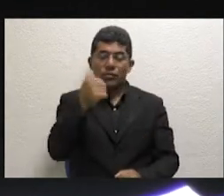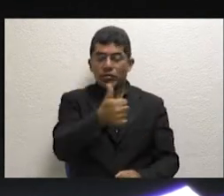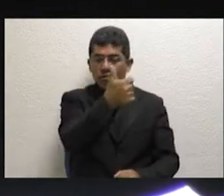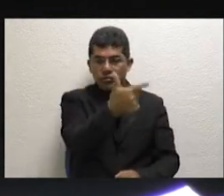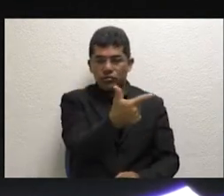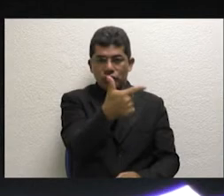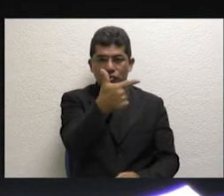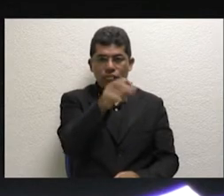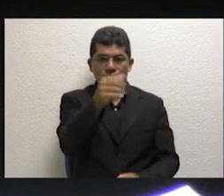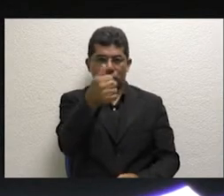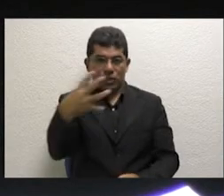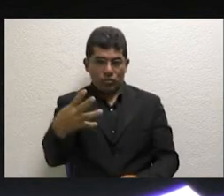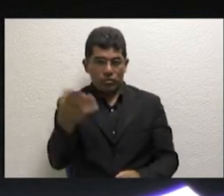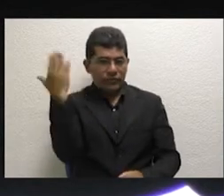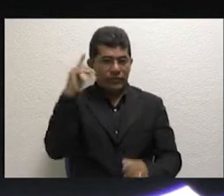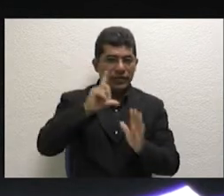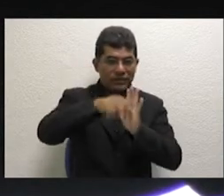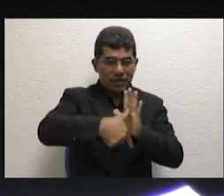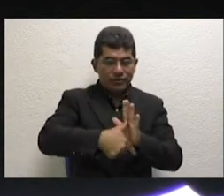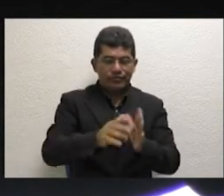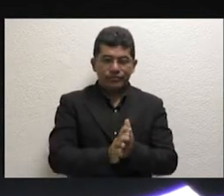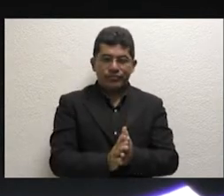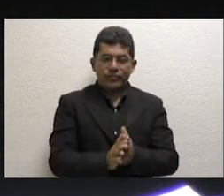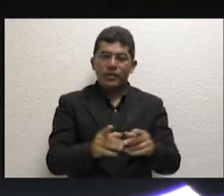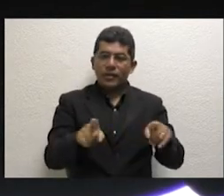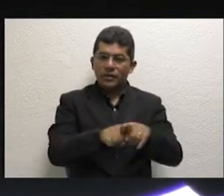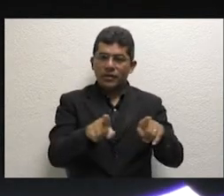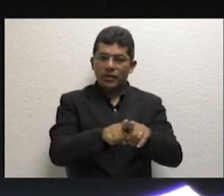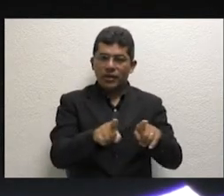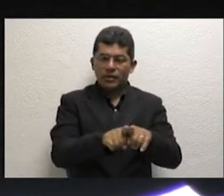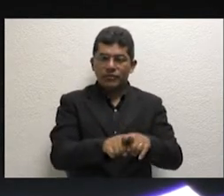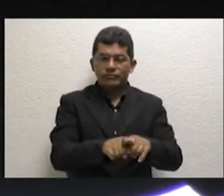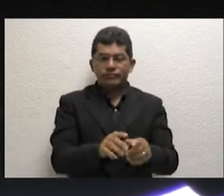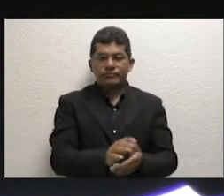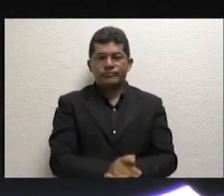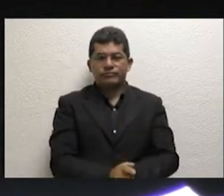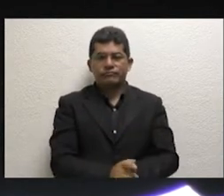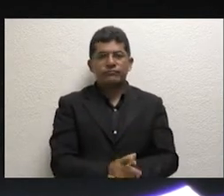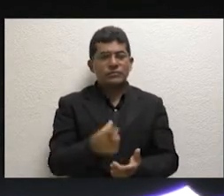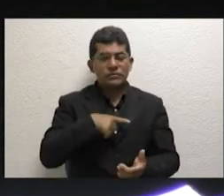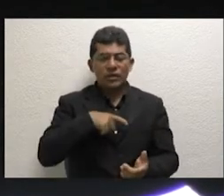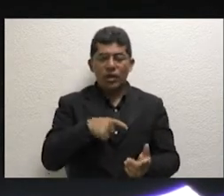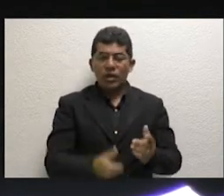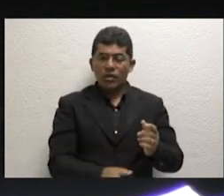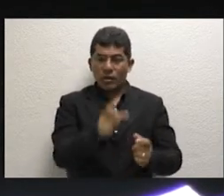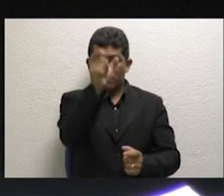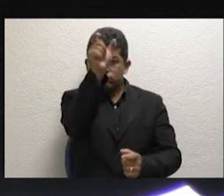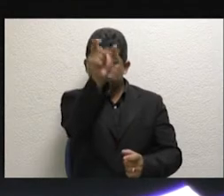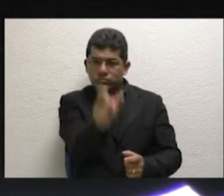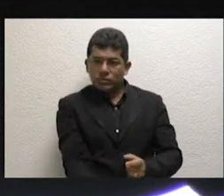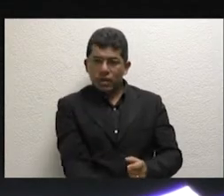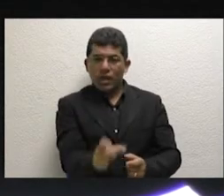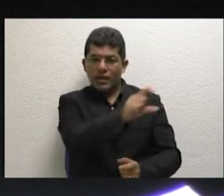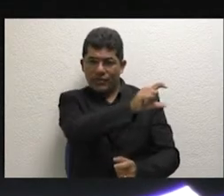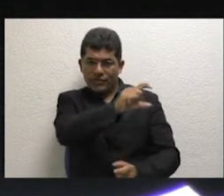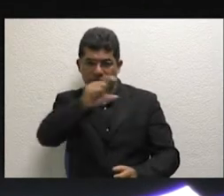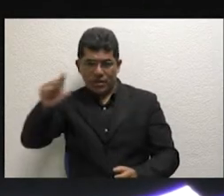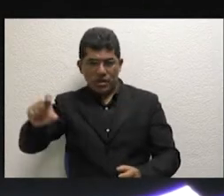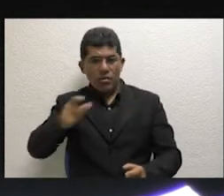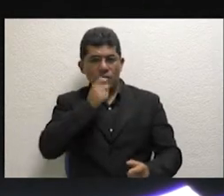item proposta de pagamento de progressão vertical 12% de especialização